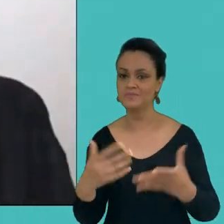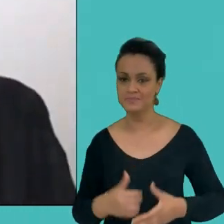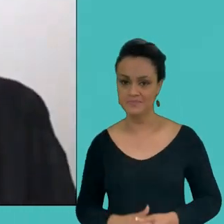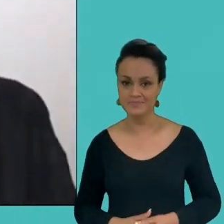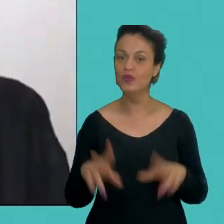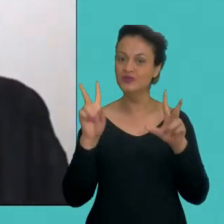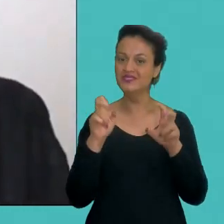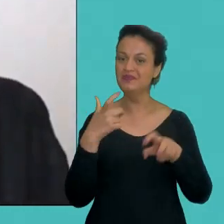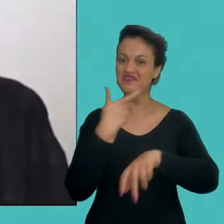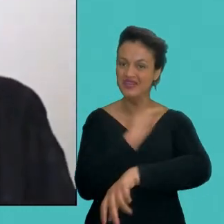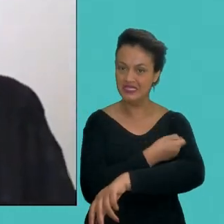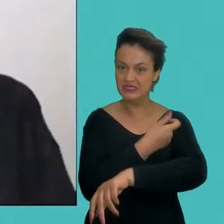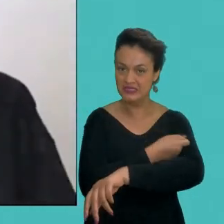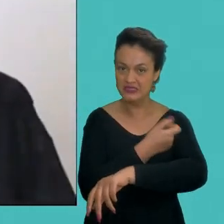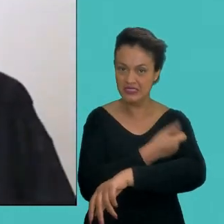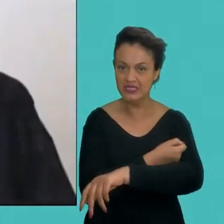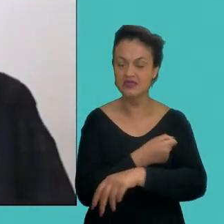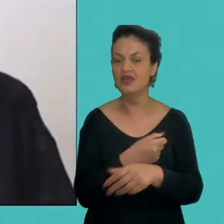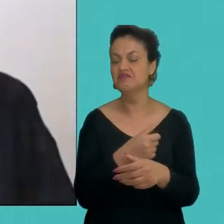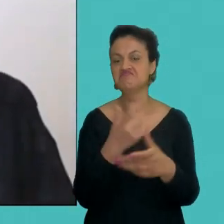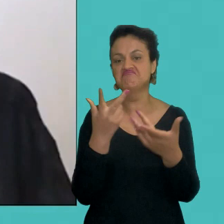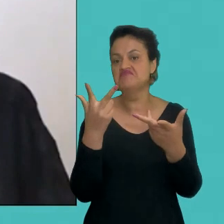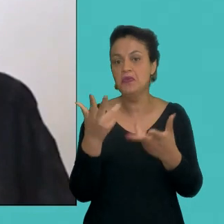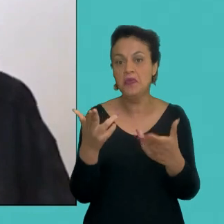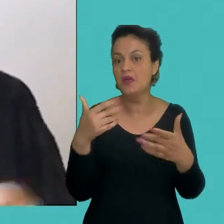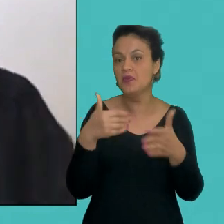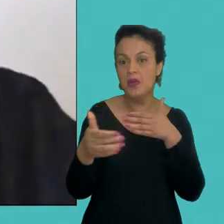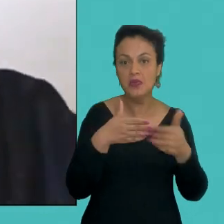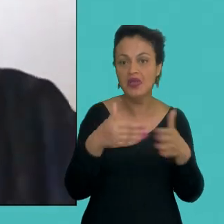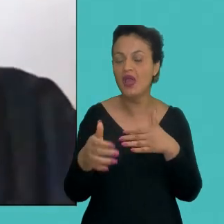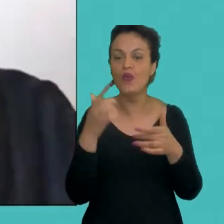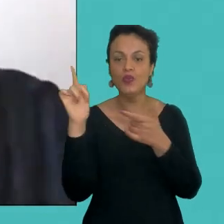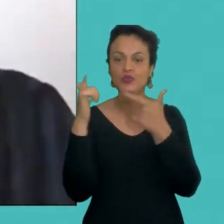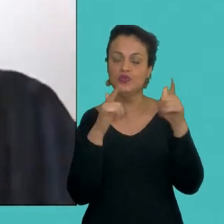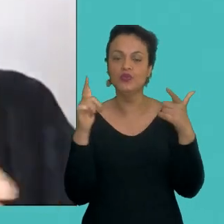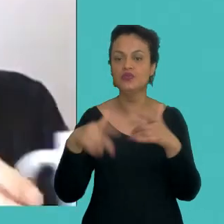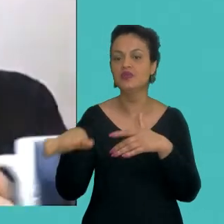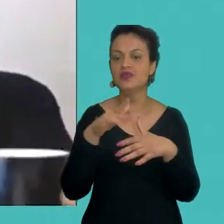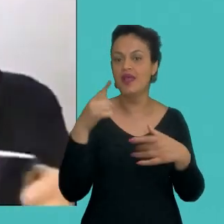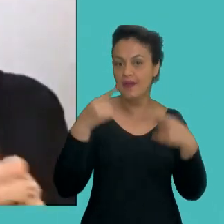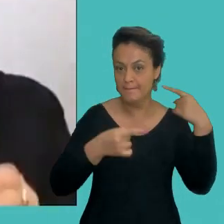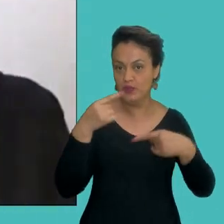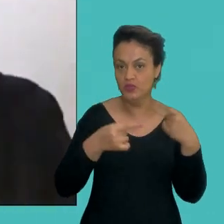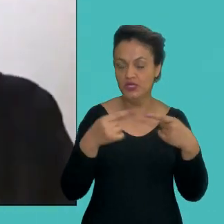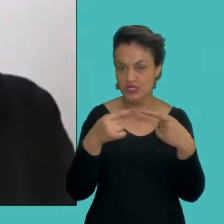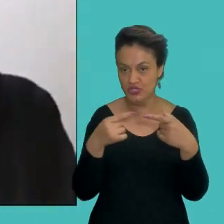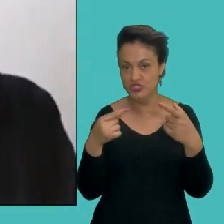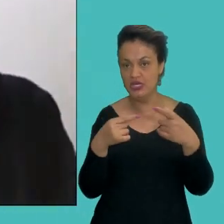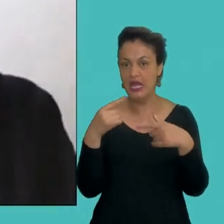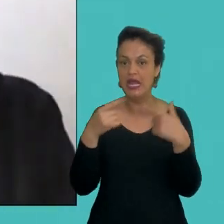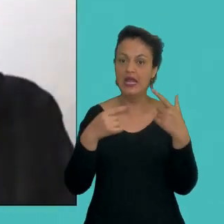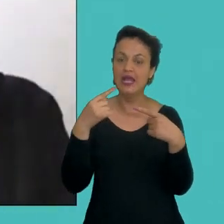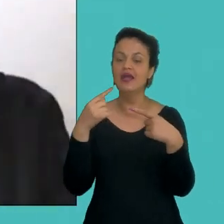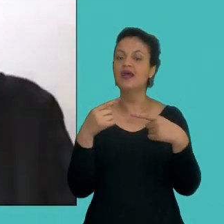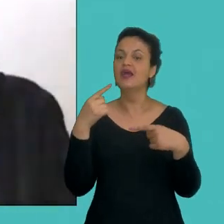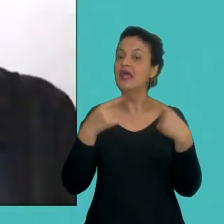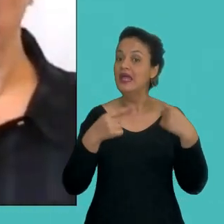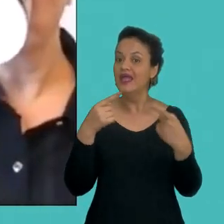Eu acho que a vacina, como qualquer outro tipo de instrumento político,